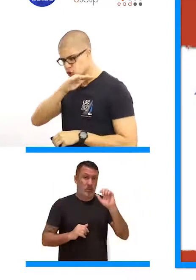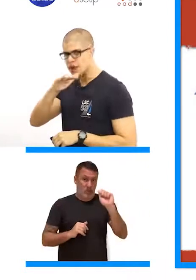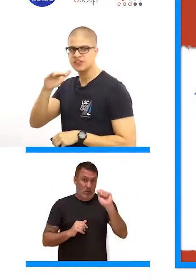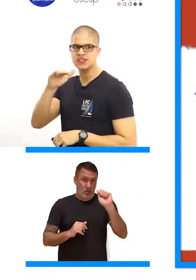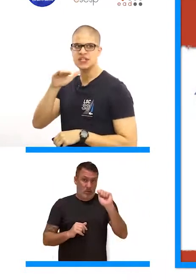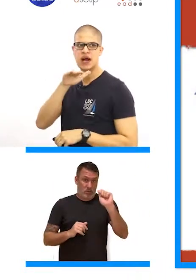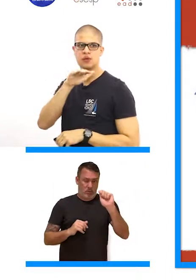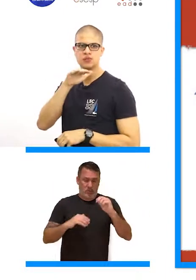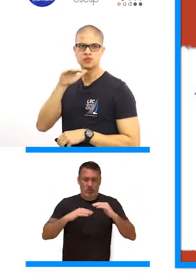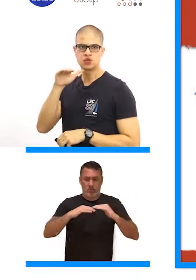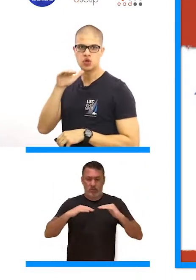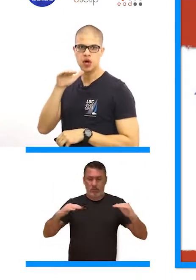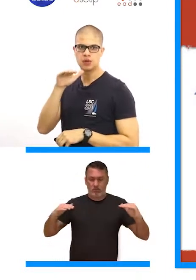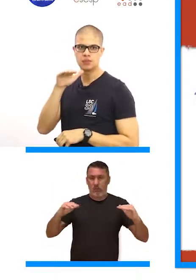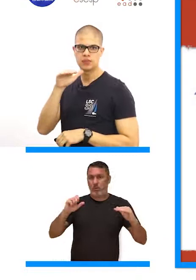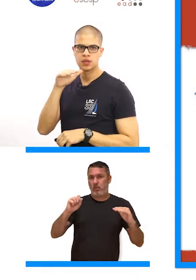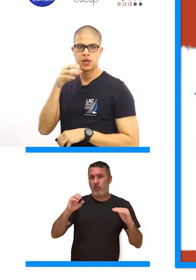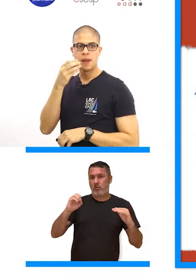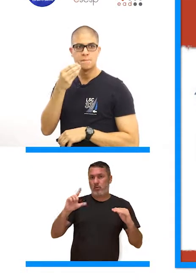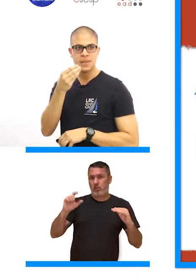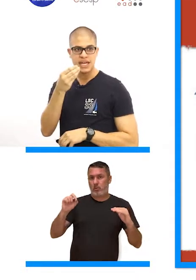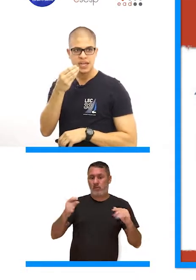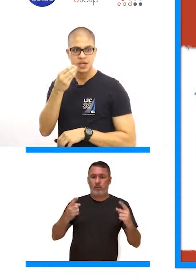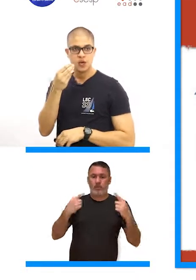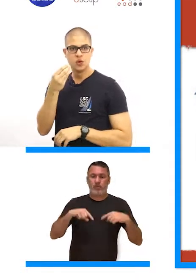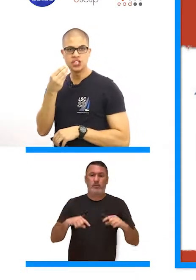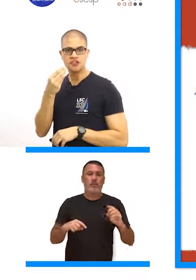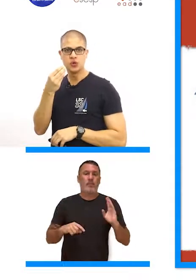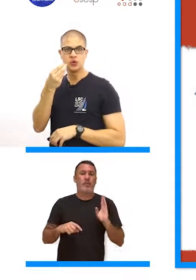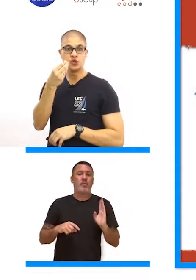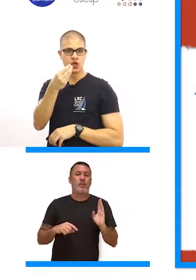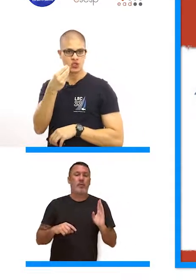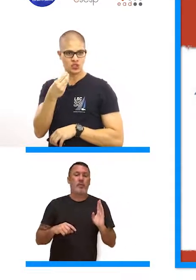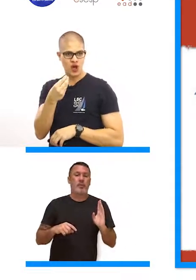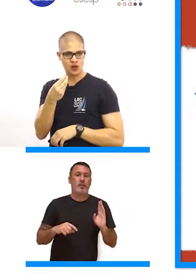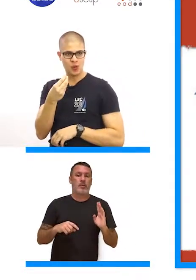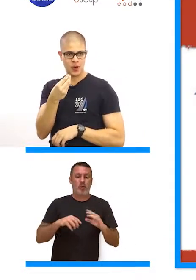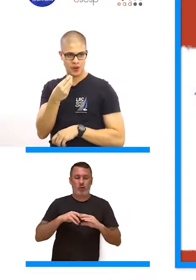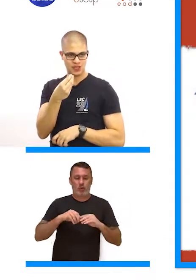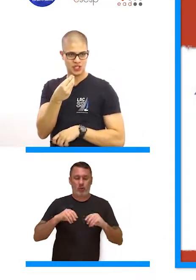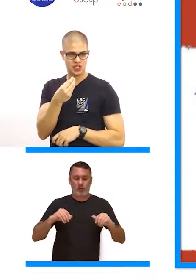nível superficial no solo, B, o nível no